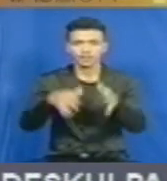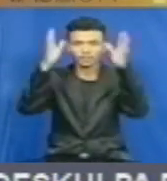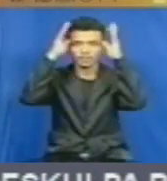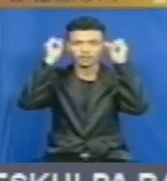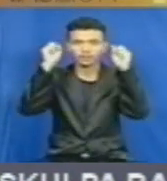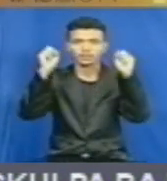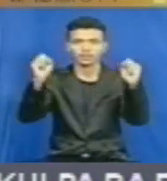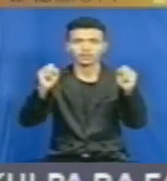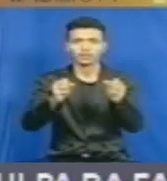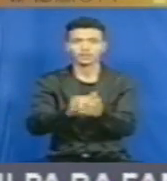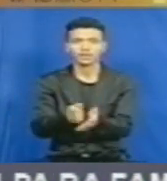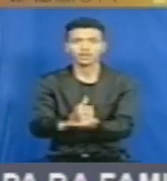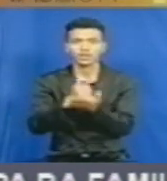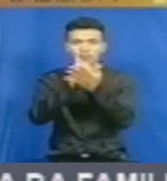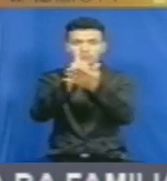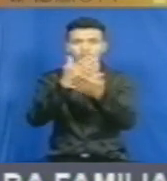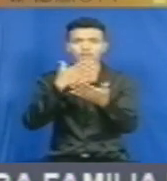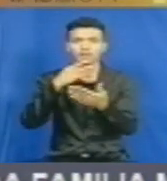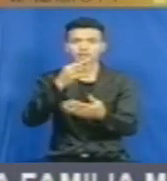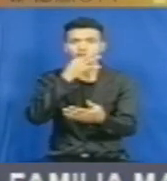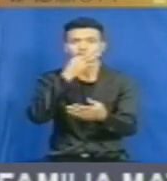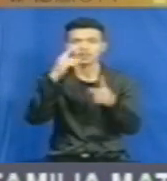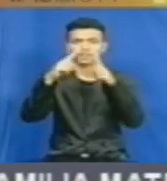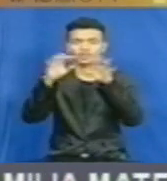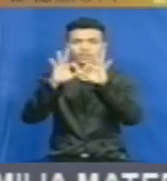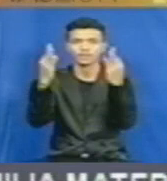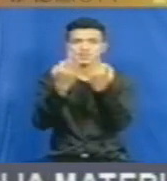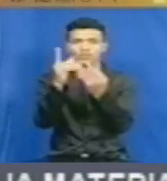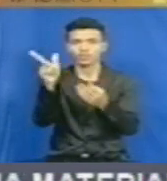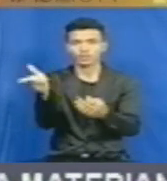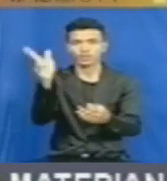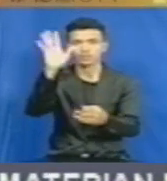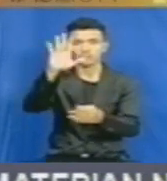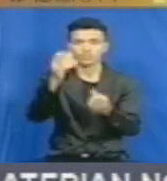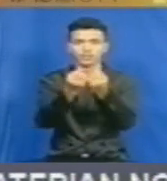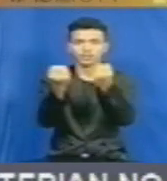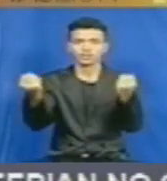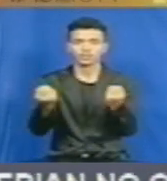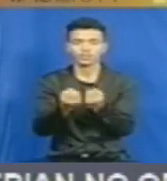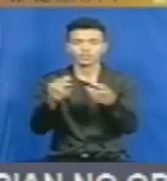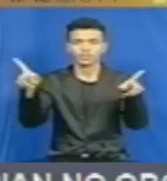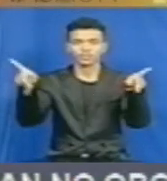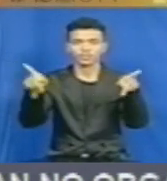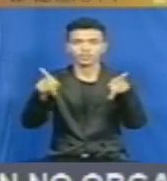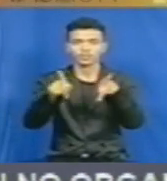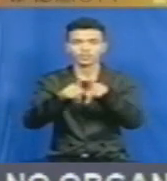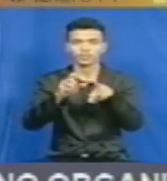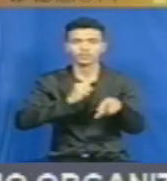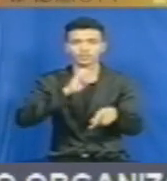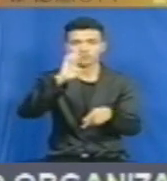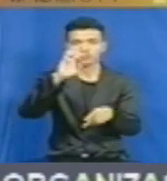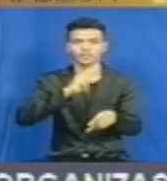Presidencia República apoya a Ijampa Umacain Ruanul Resen Lima y Hasuku Jolarua, posto administrativo